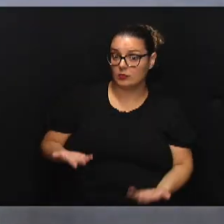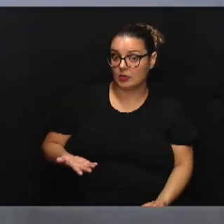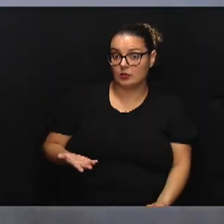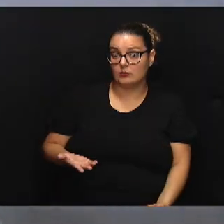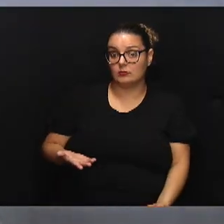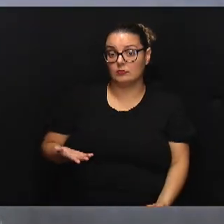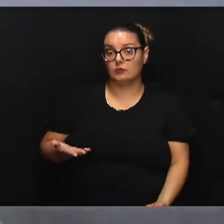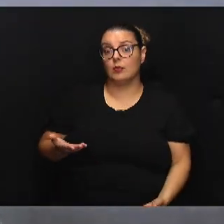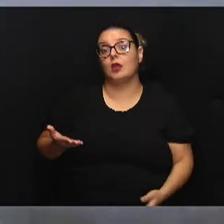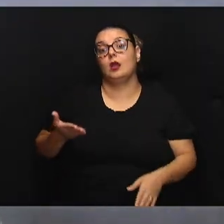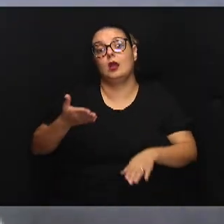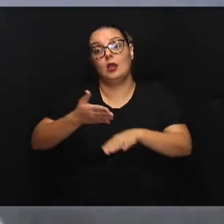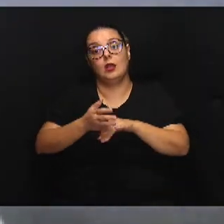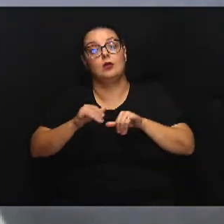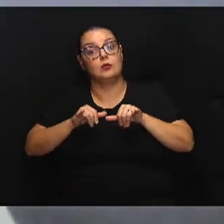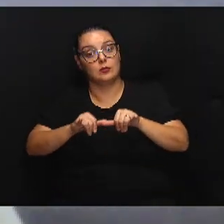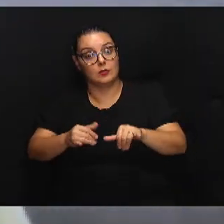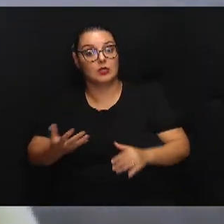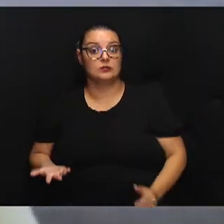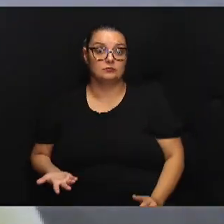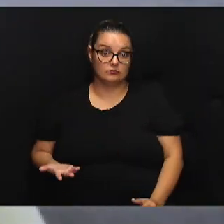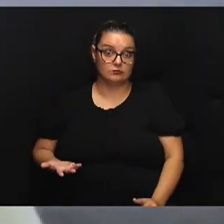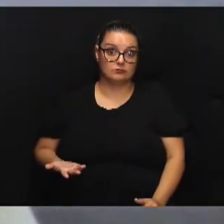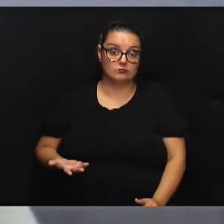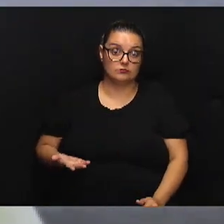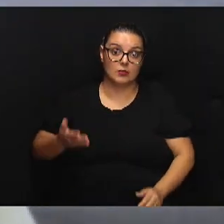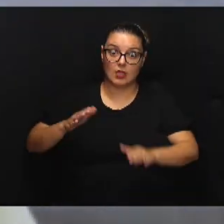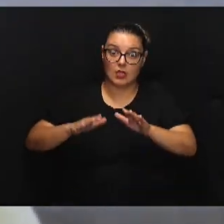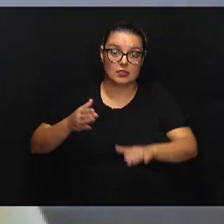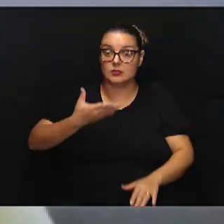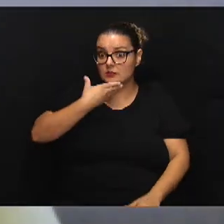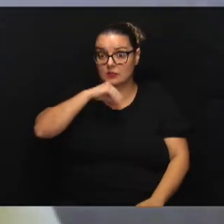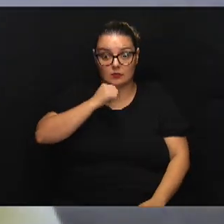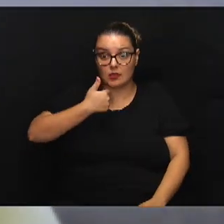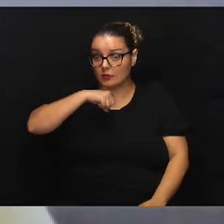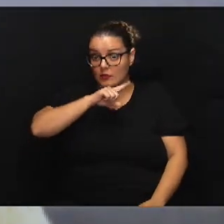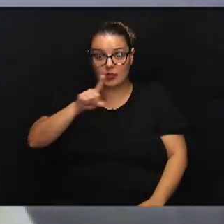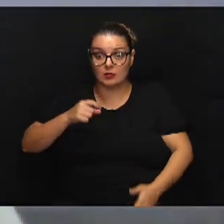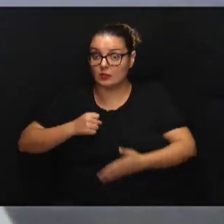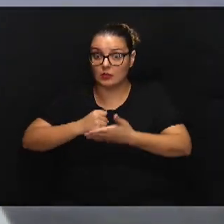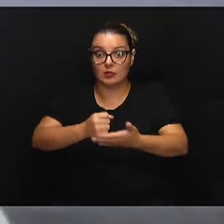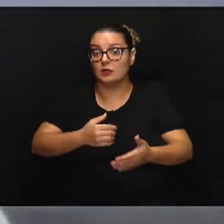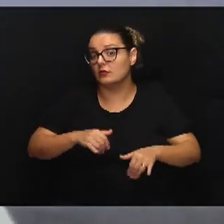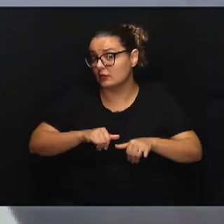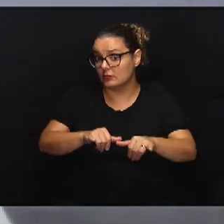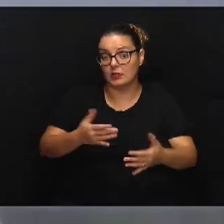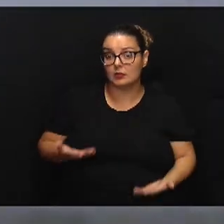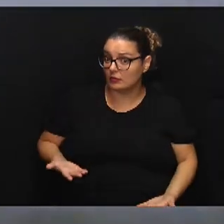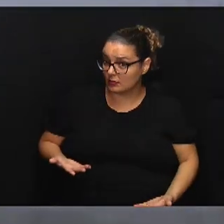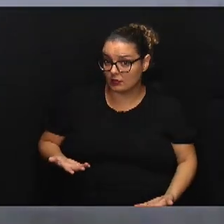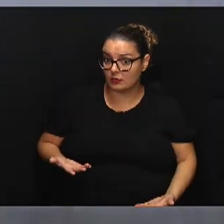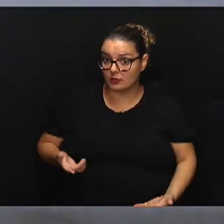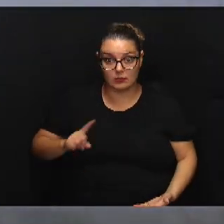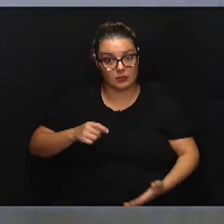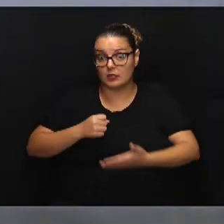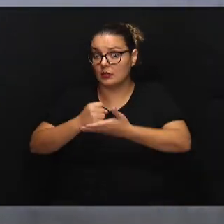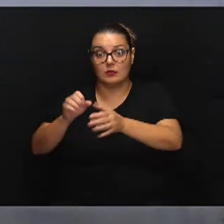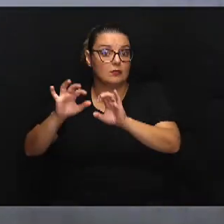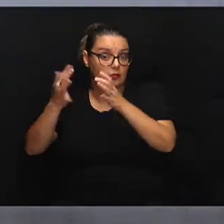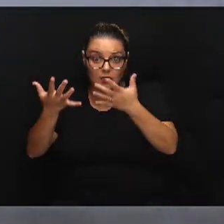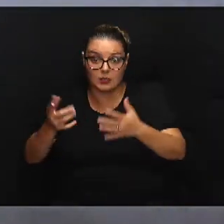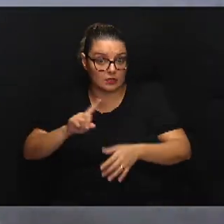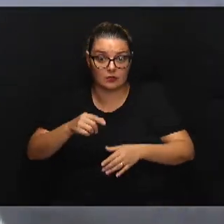entrar num supermercado, uma criança autista. Muitas vezes tem pais que não levam mais no supermercado, não levam mais nas festas, não levam mais